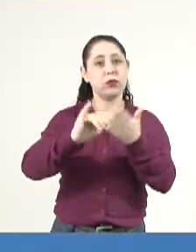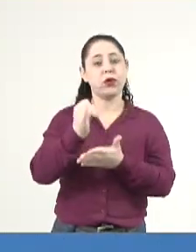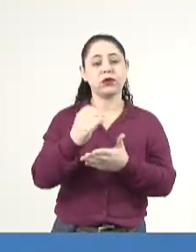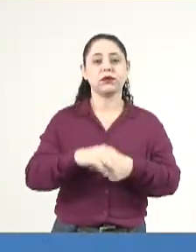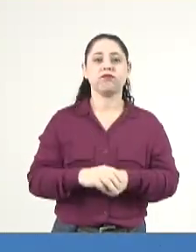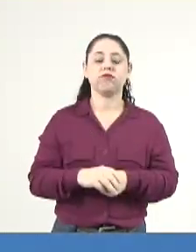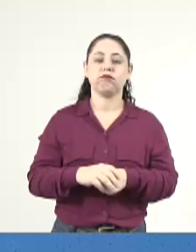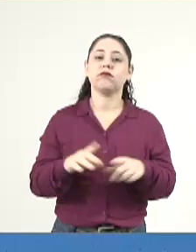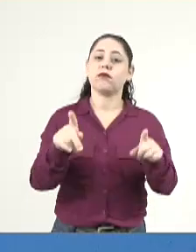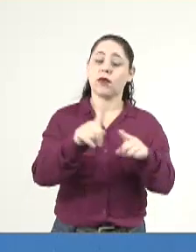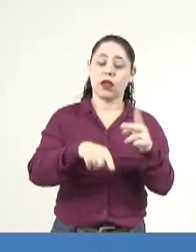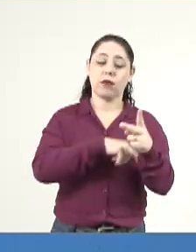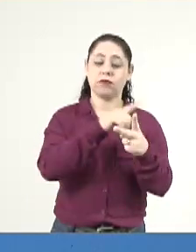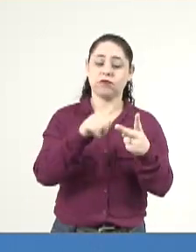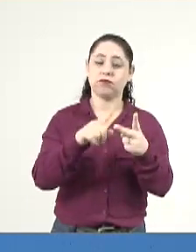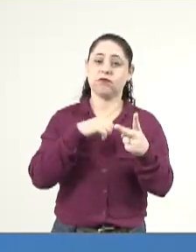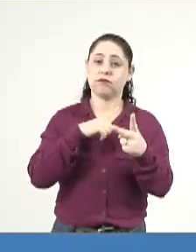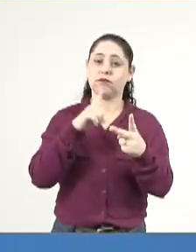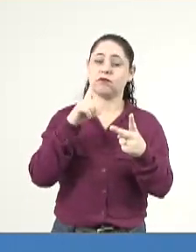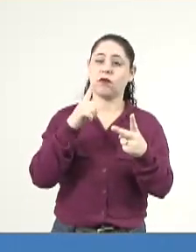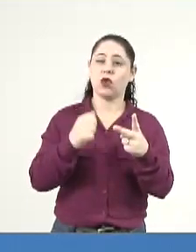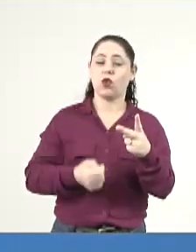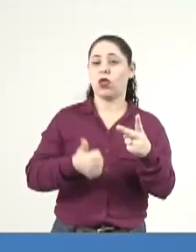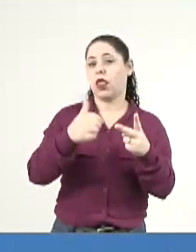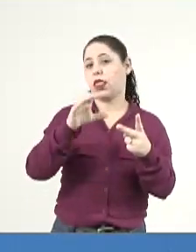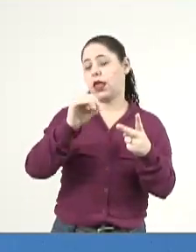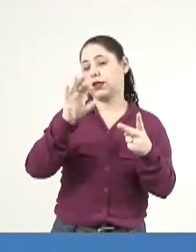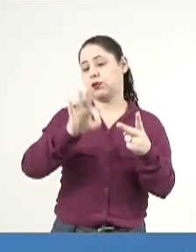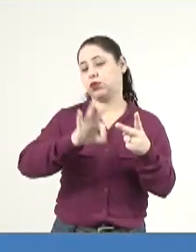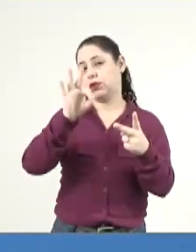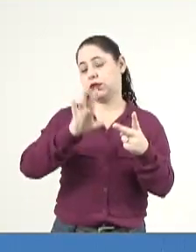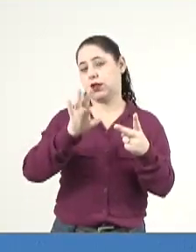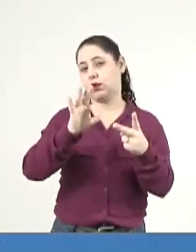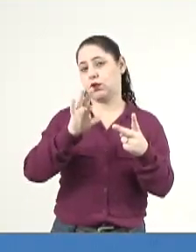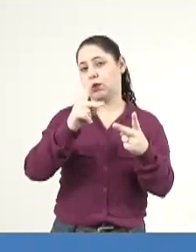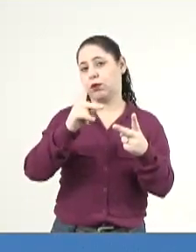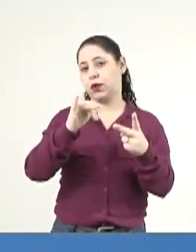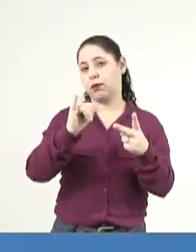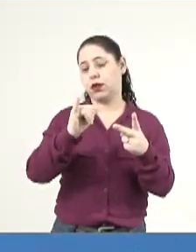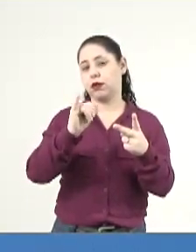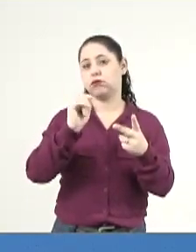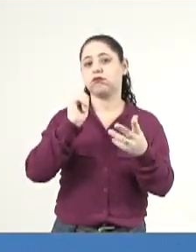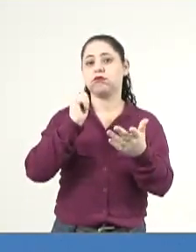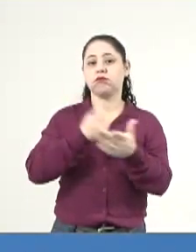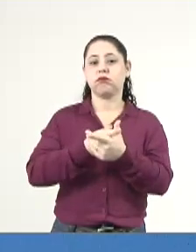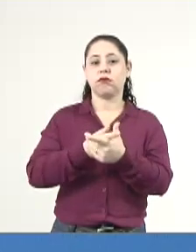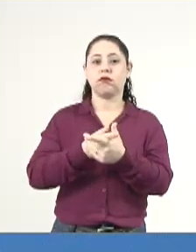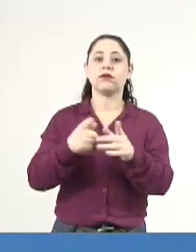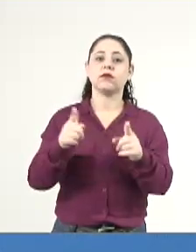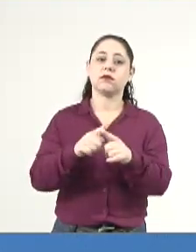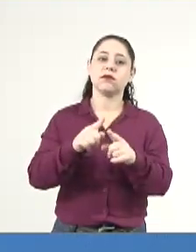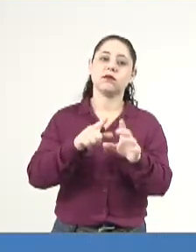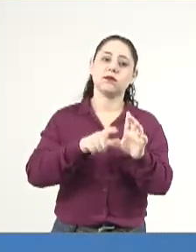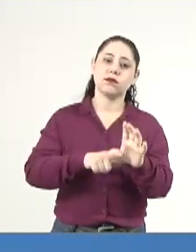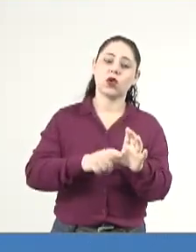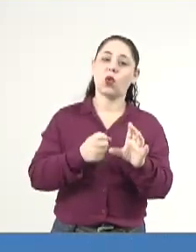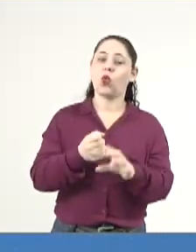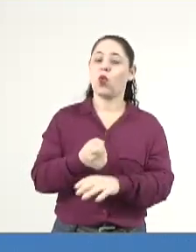carga tributária, o governo ainda gasta mais quase 10% do PIB. Ou seja, nós estamos falando em